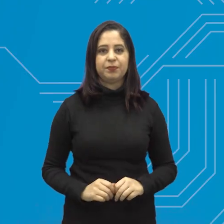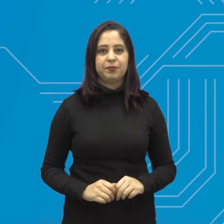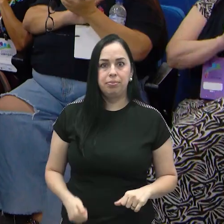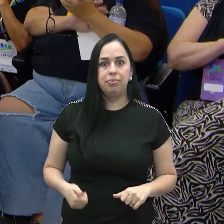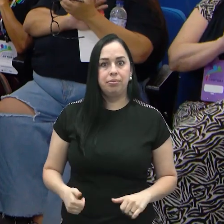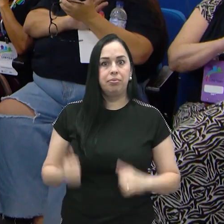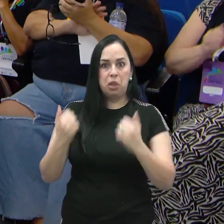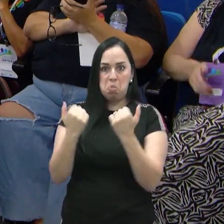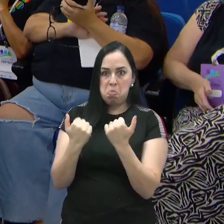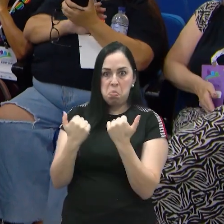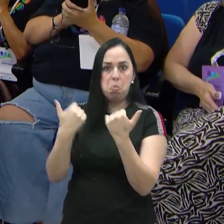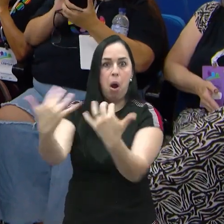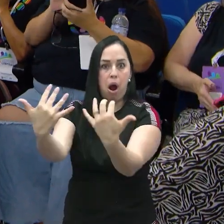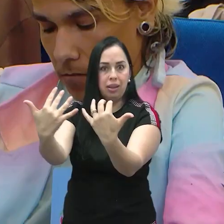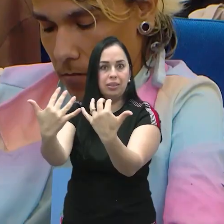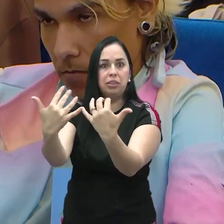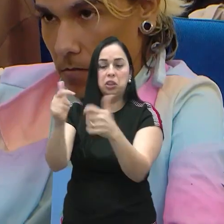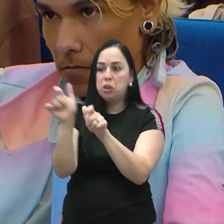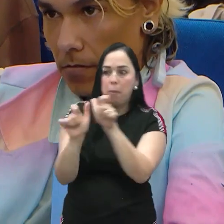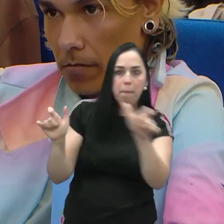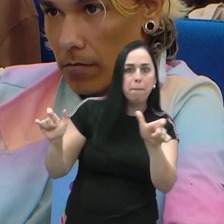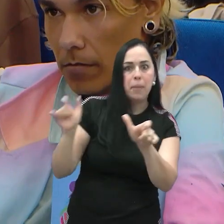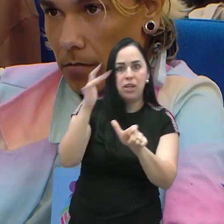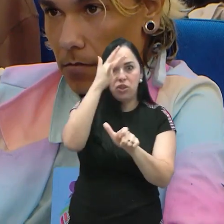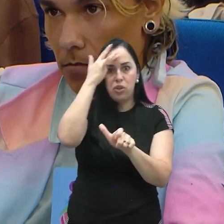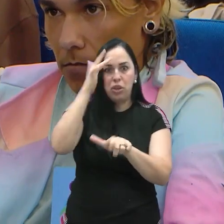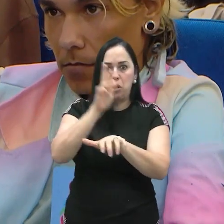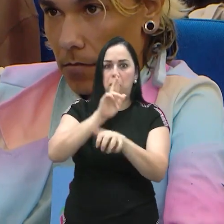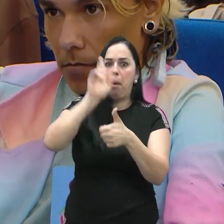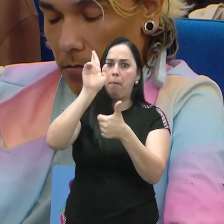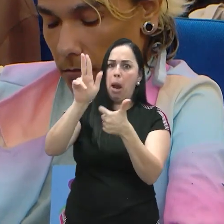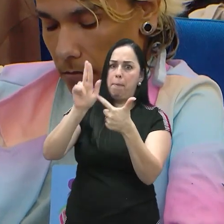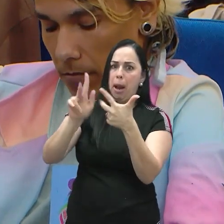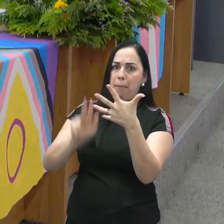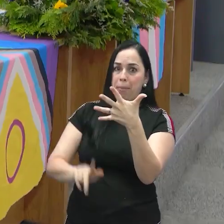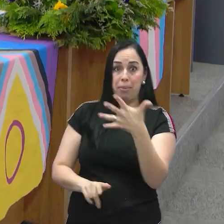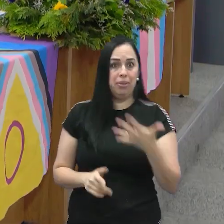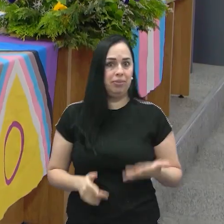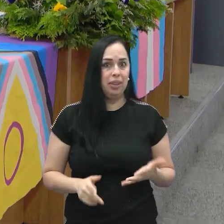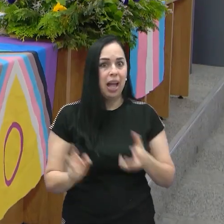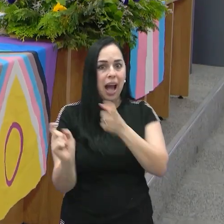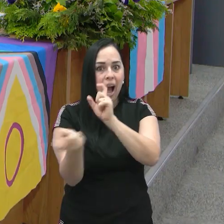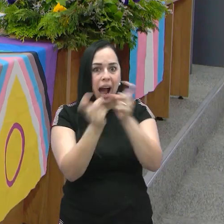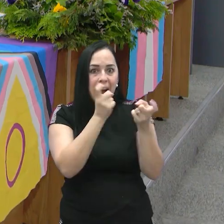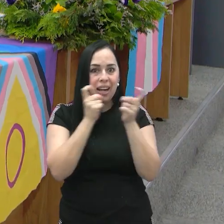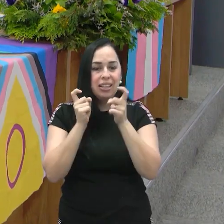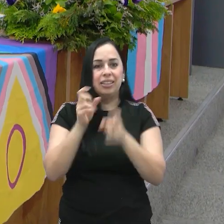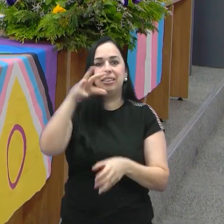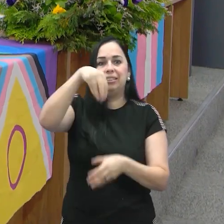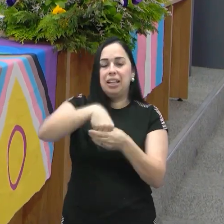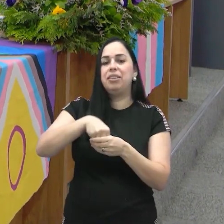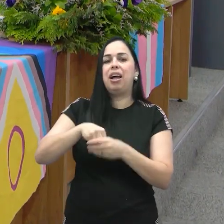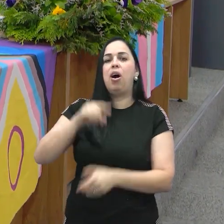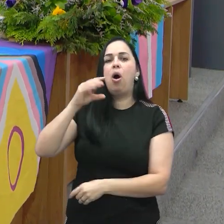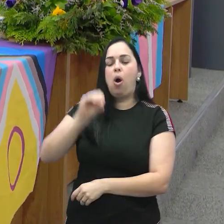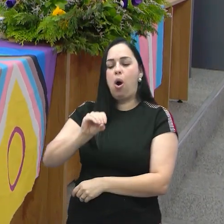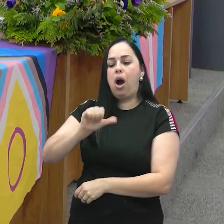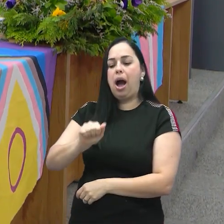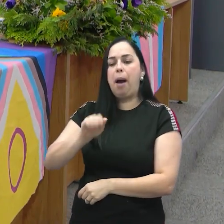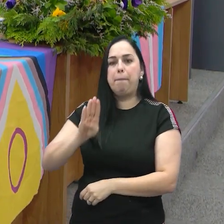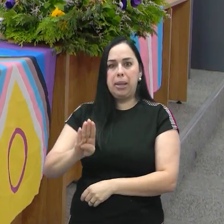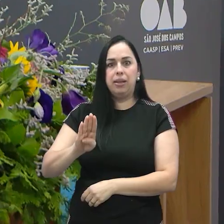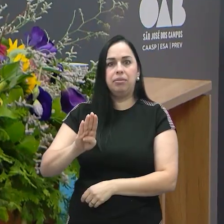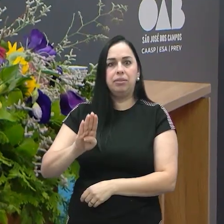evento? Auditório cheio, de pessoas e de diversidade. Essa reunião na sede da OAB de São José